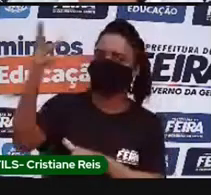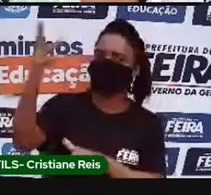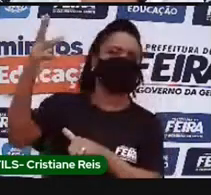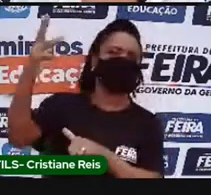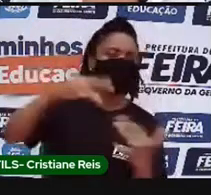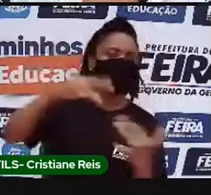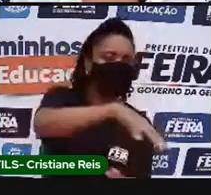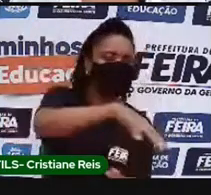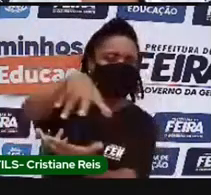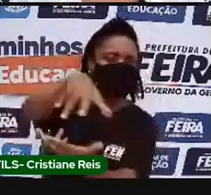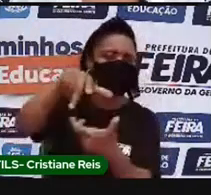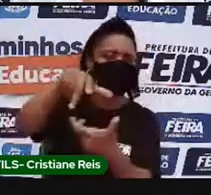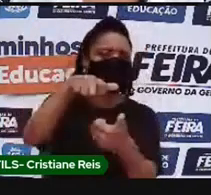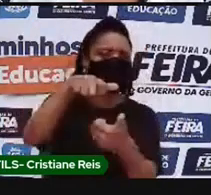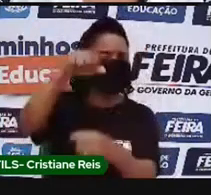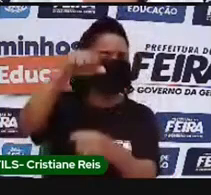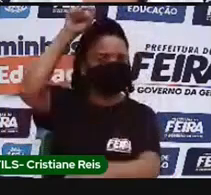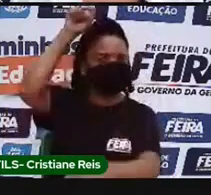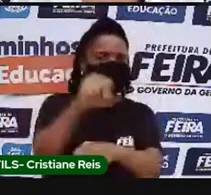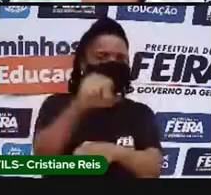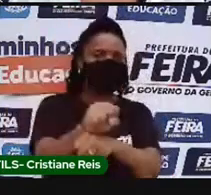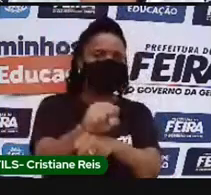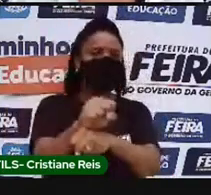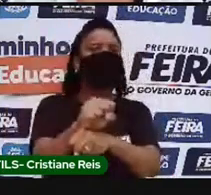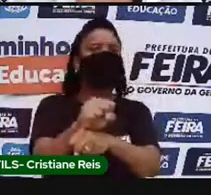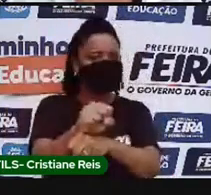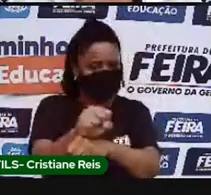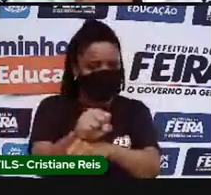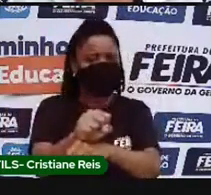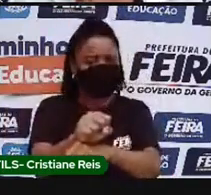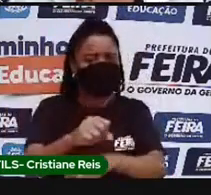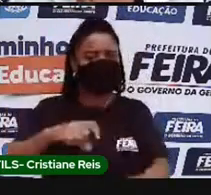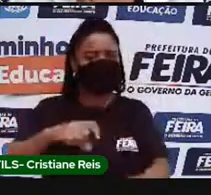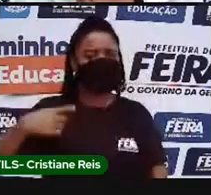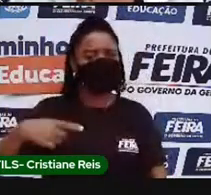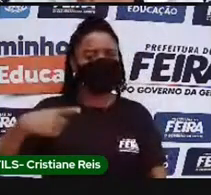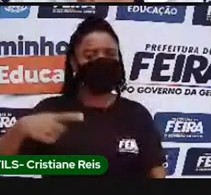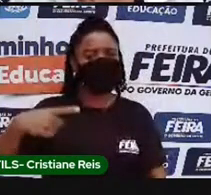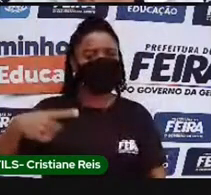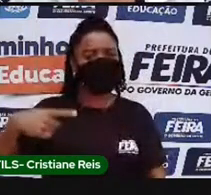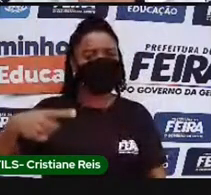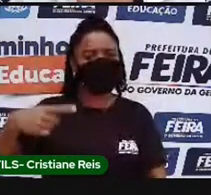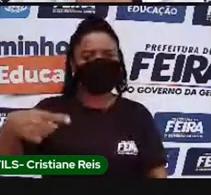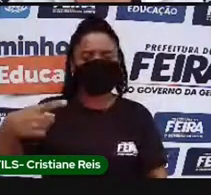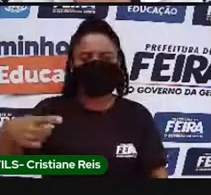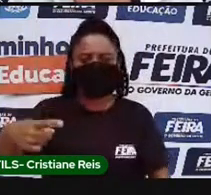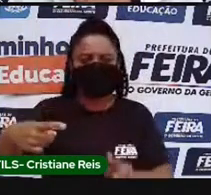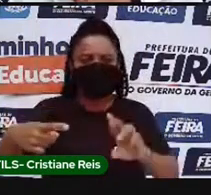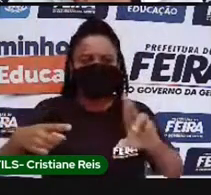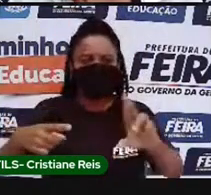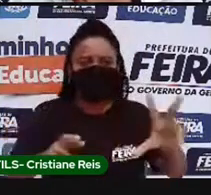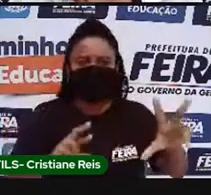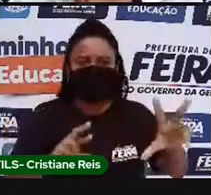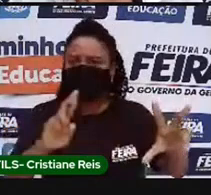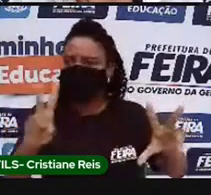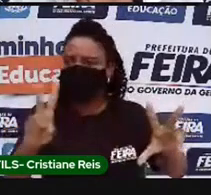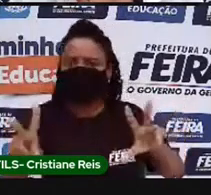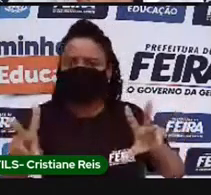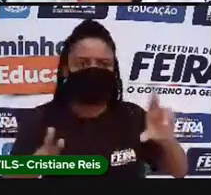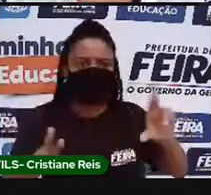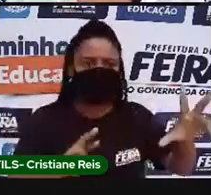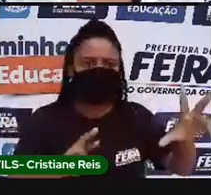parou. Tudo que era de rotina, e eu conhecia no meu dia a dia, então se transformou.